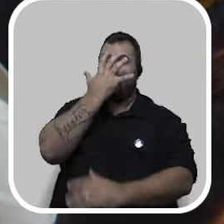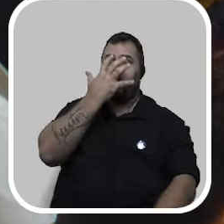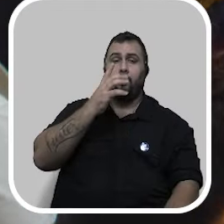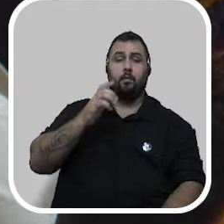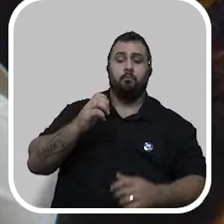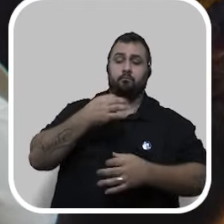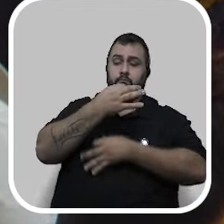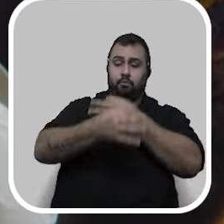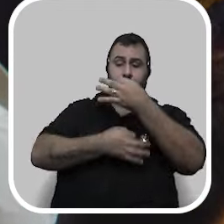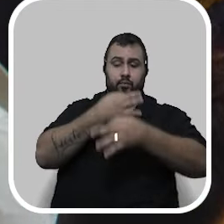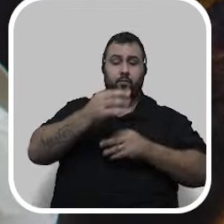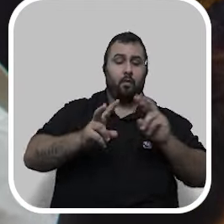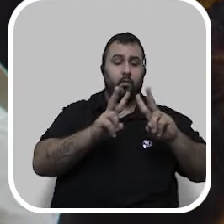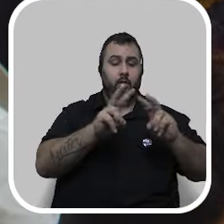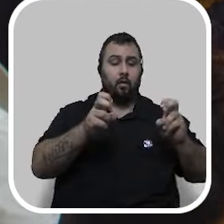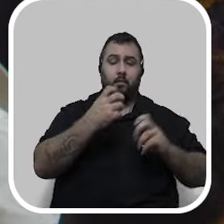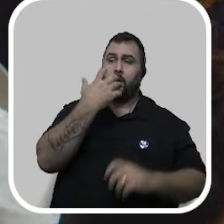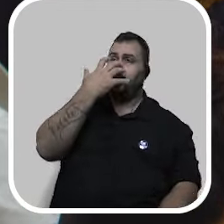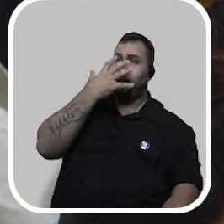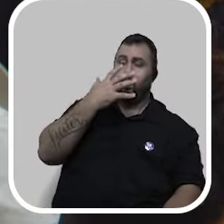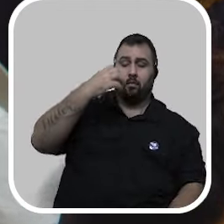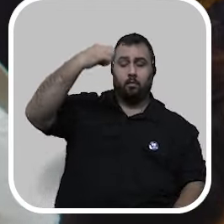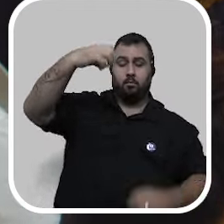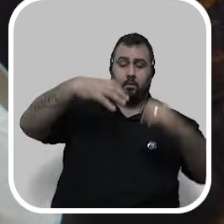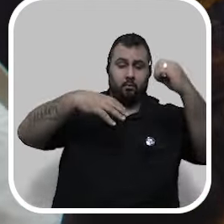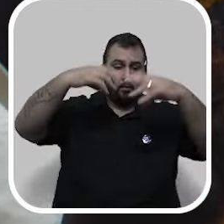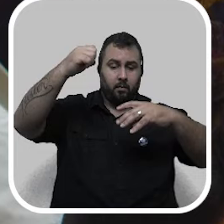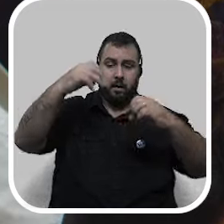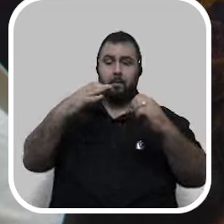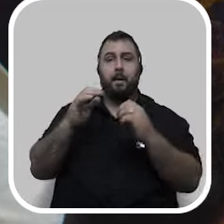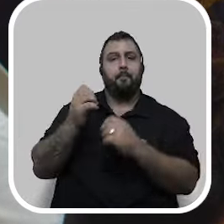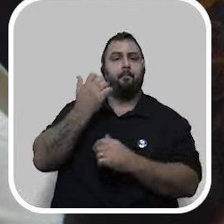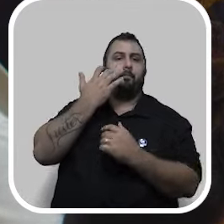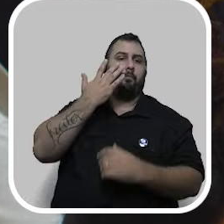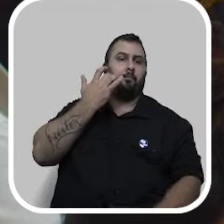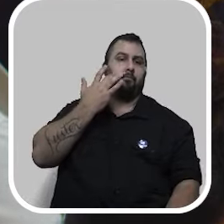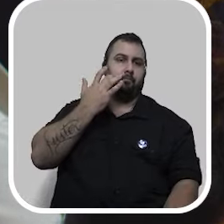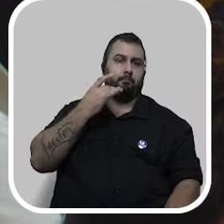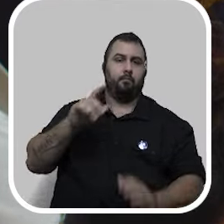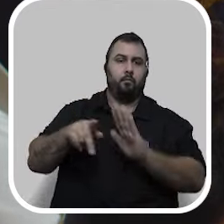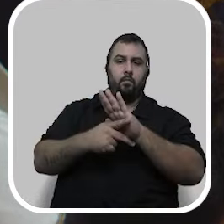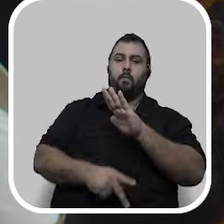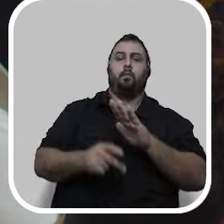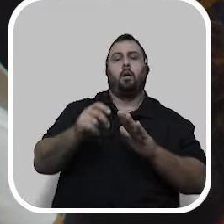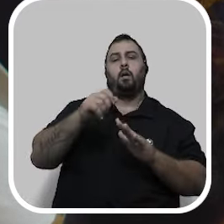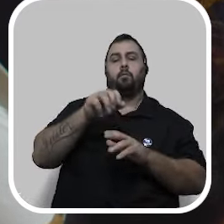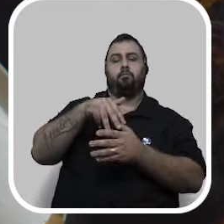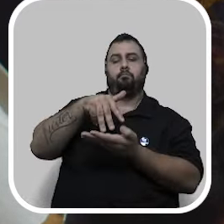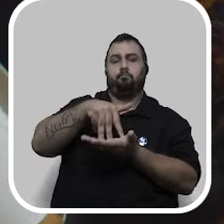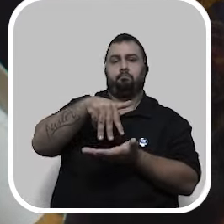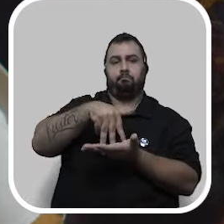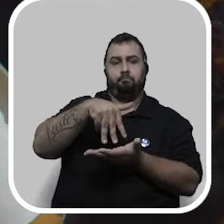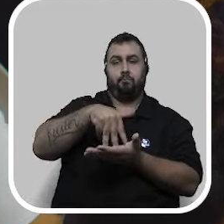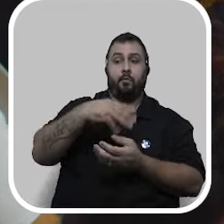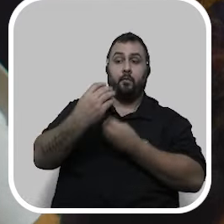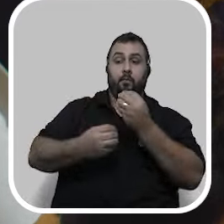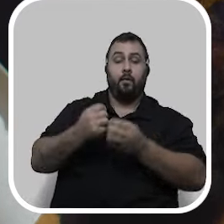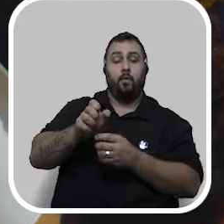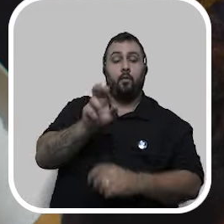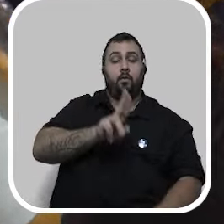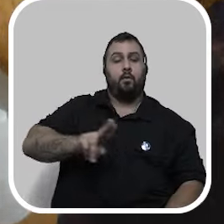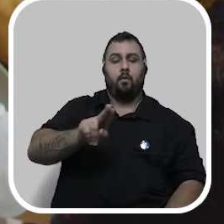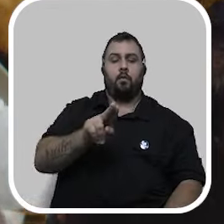à iluminação cênica da Sapucaí você como carnavalesco como você usa isso a seu